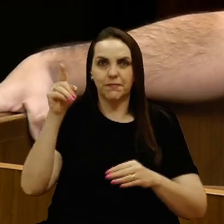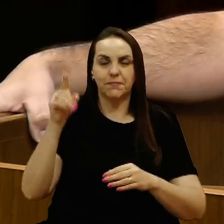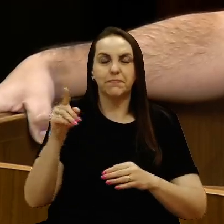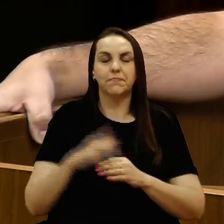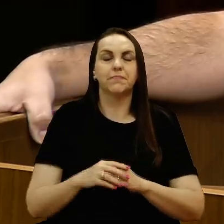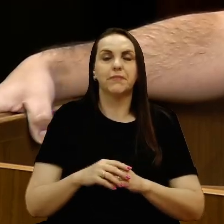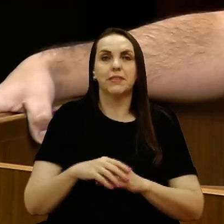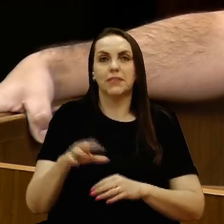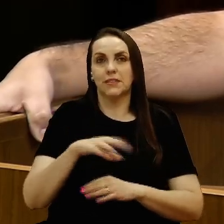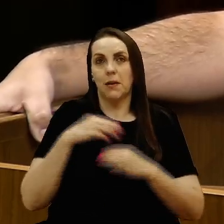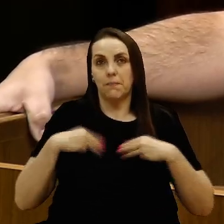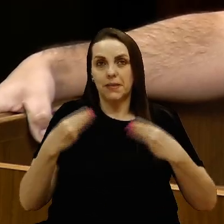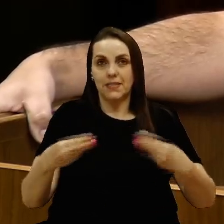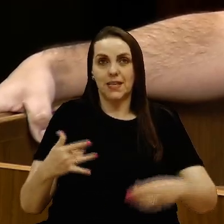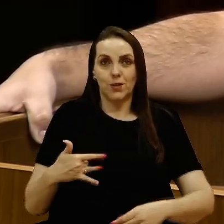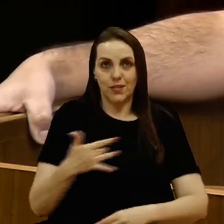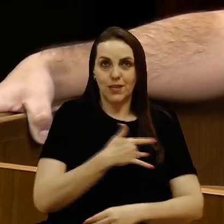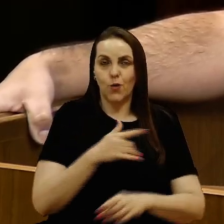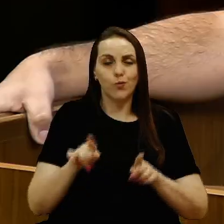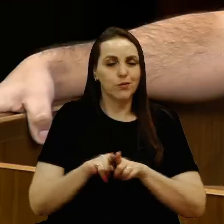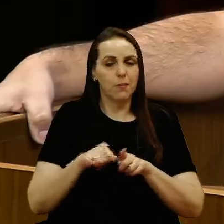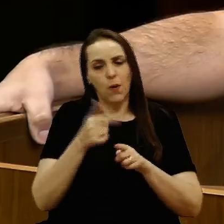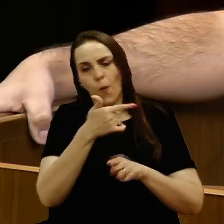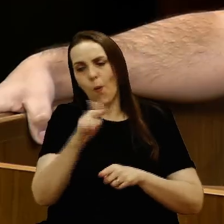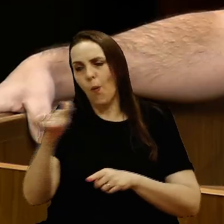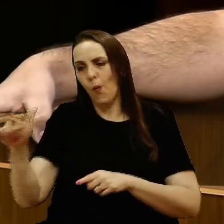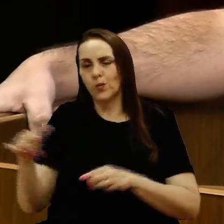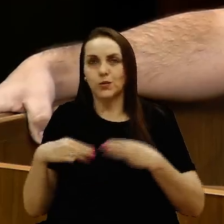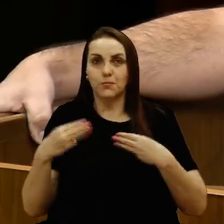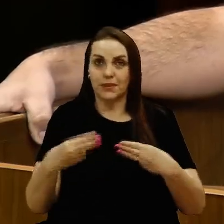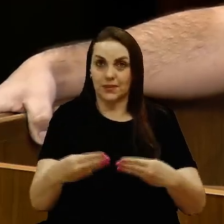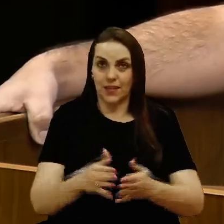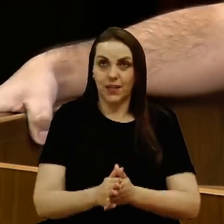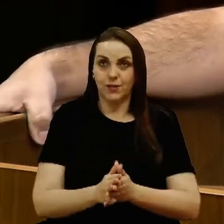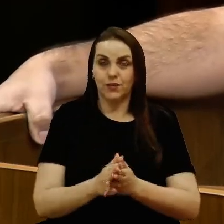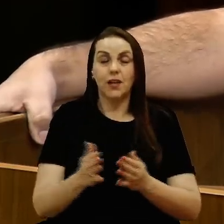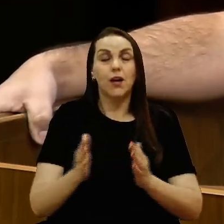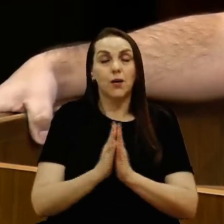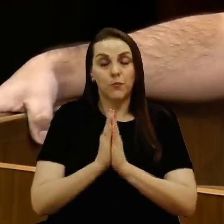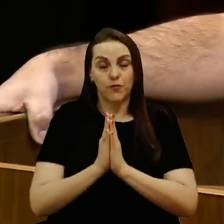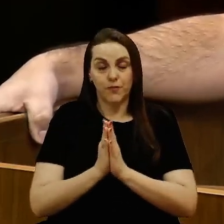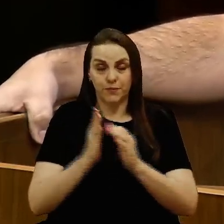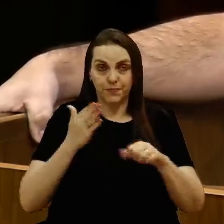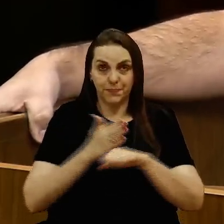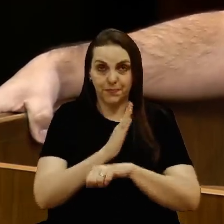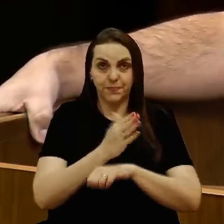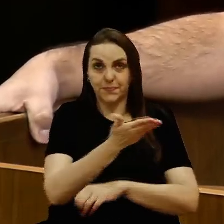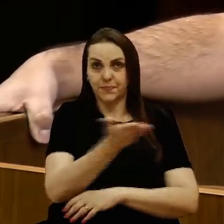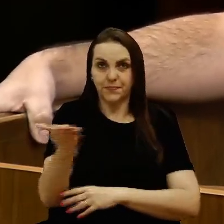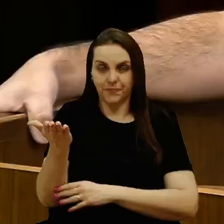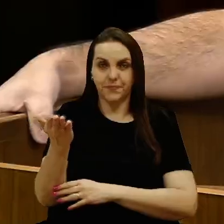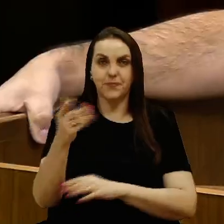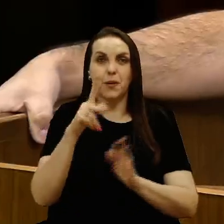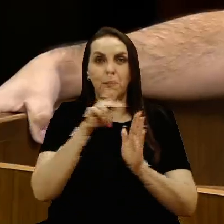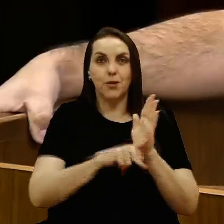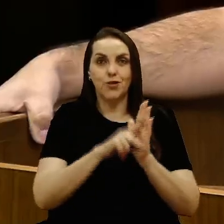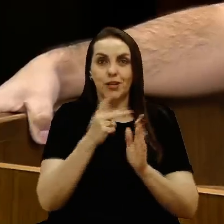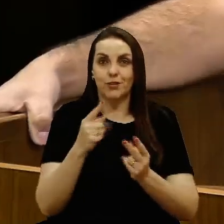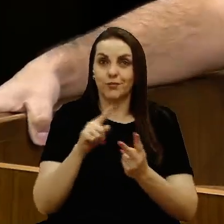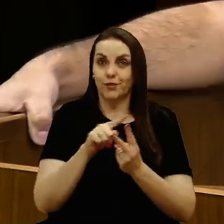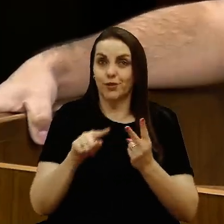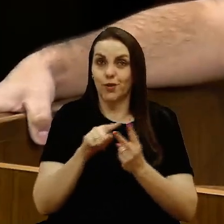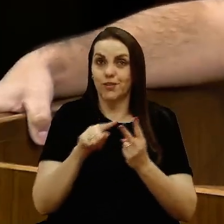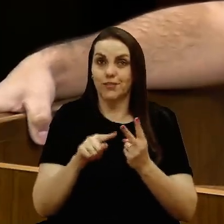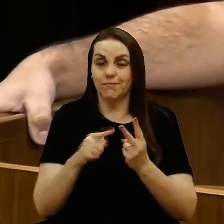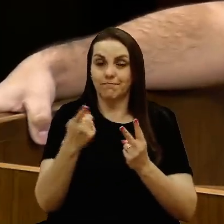ministérios. Então, peço a aprovação dos senhores e das senhoras desses 2 projetos, que terão, né, nas mãos de vocês a garantia que nós